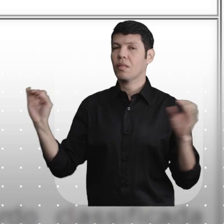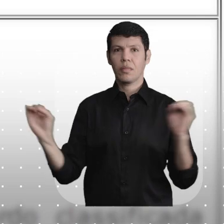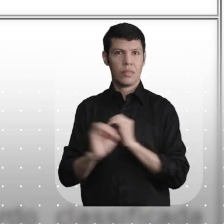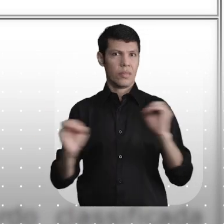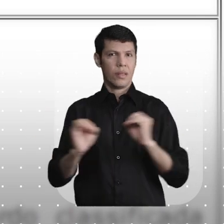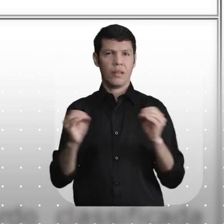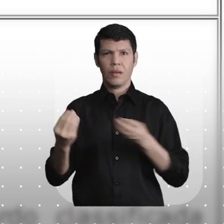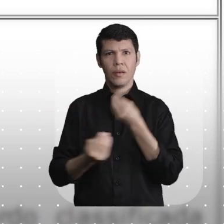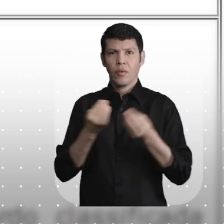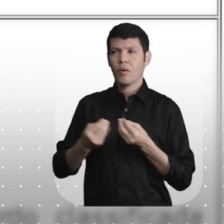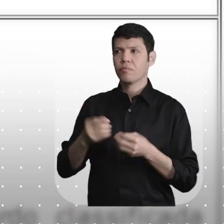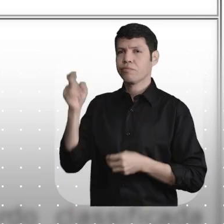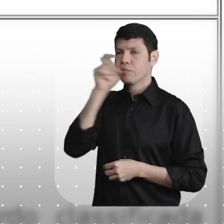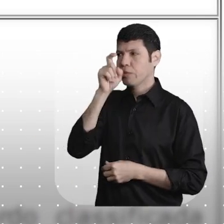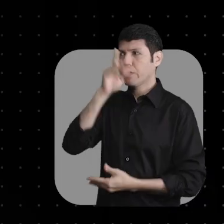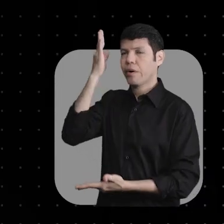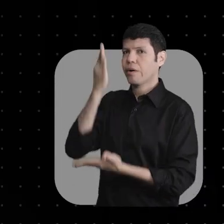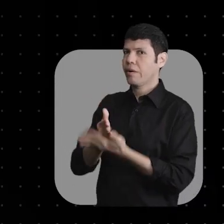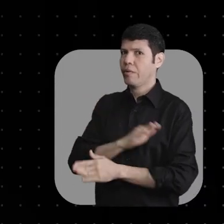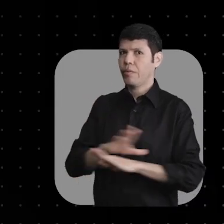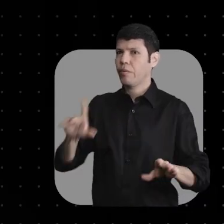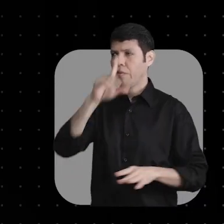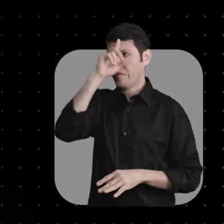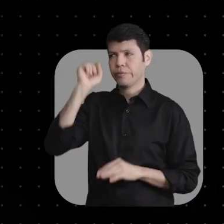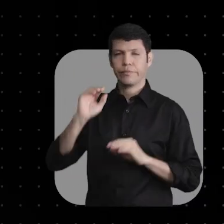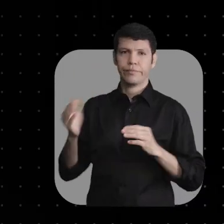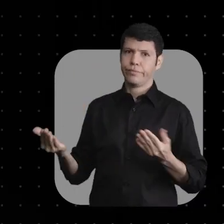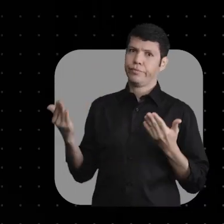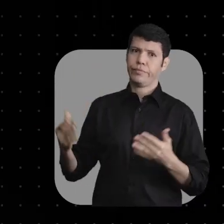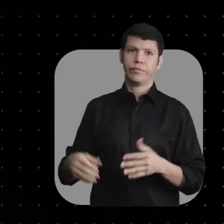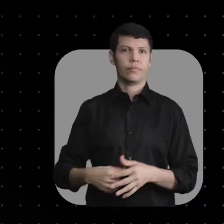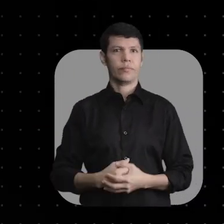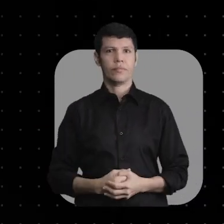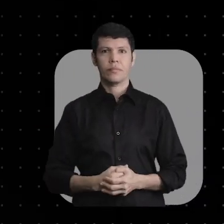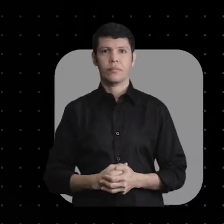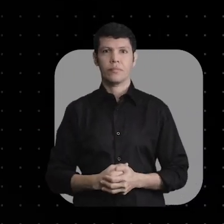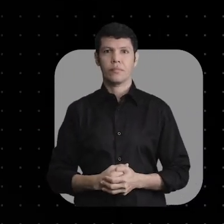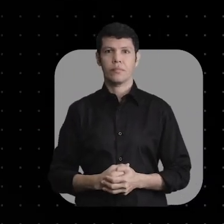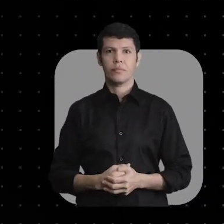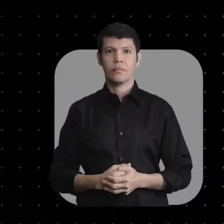para a habilitação desses leitos Wilson a farsa acabou